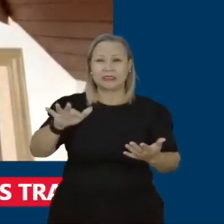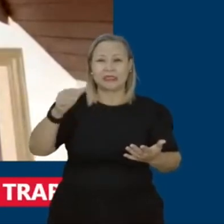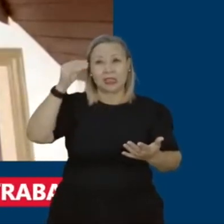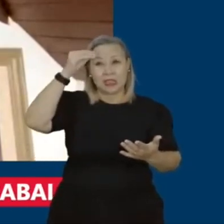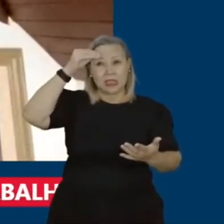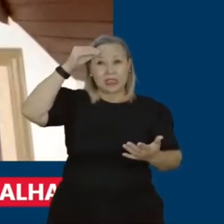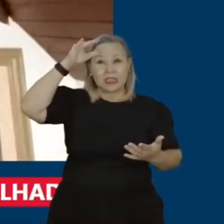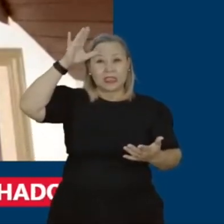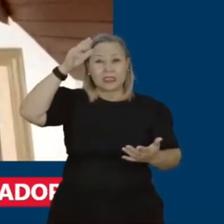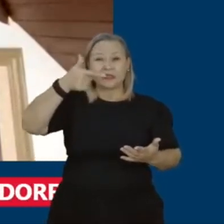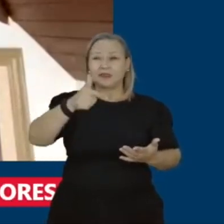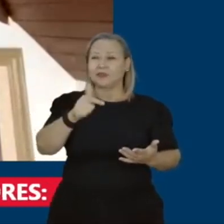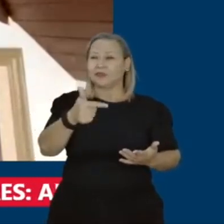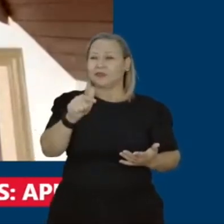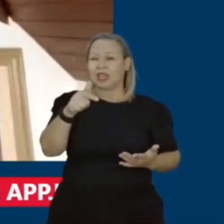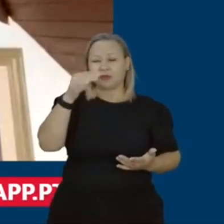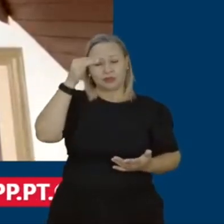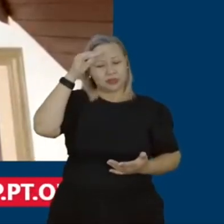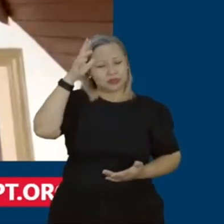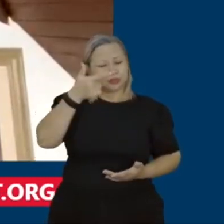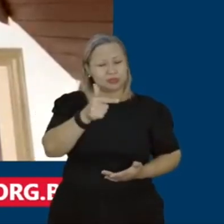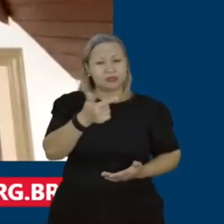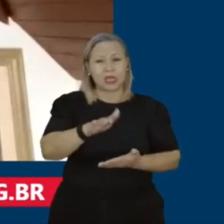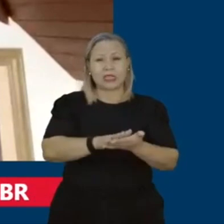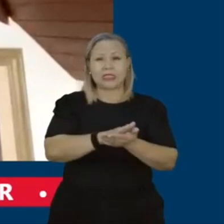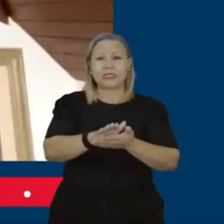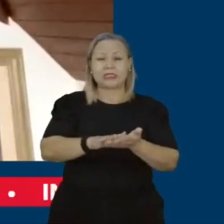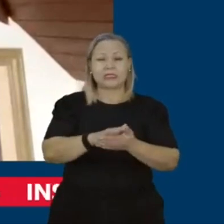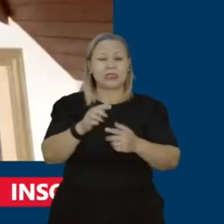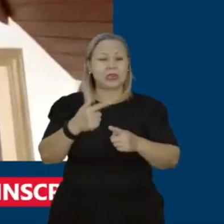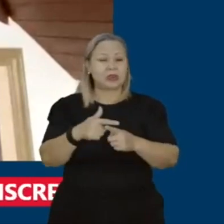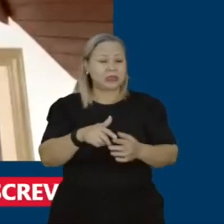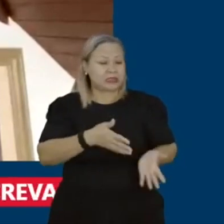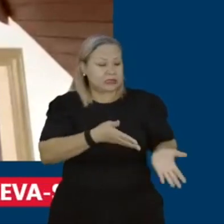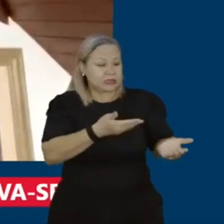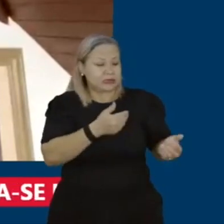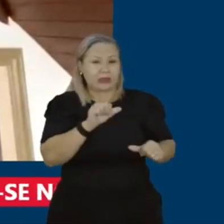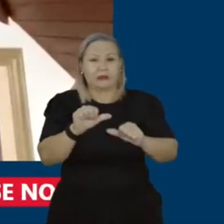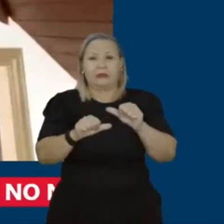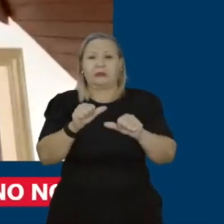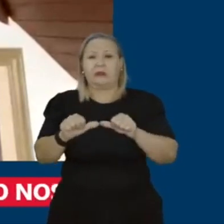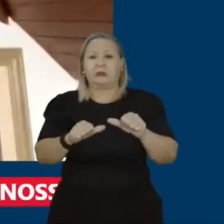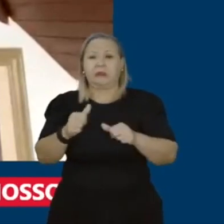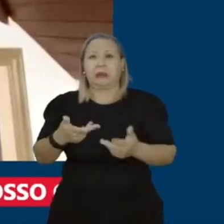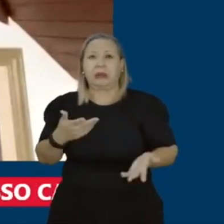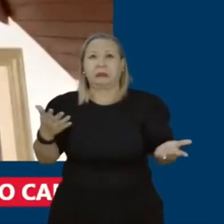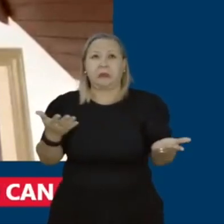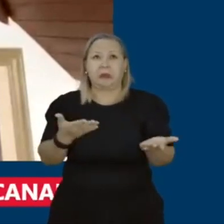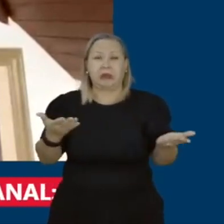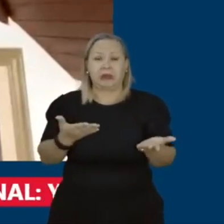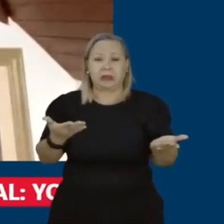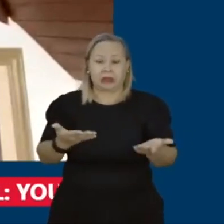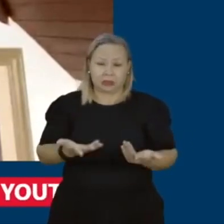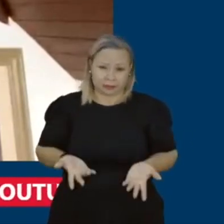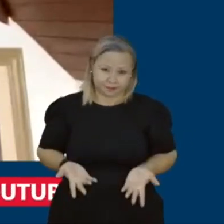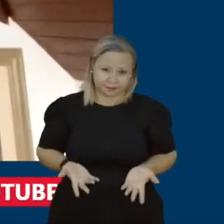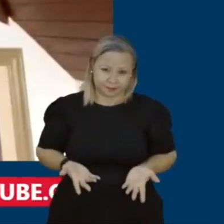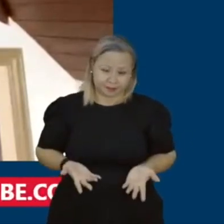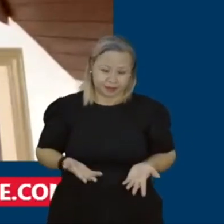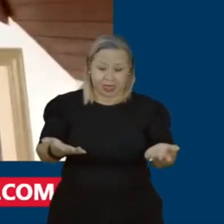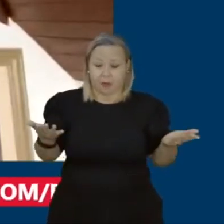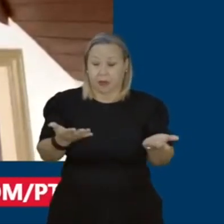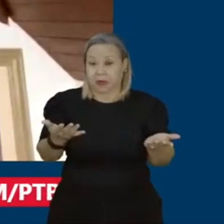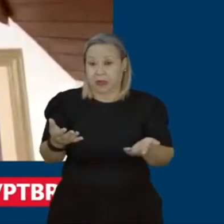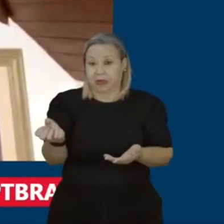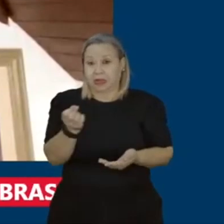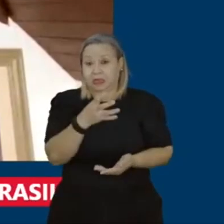Sem conhecimento de nada, porque são jovens. É a mudança, é a modernização. A modernização, como dizem